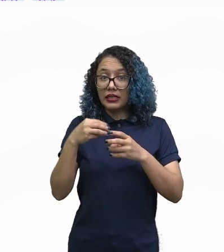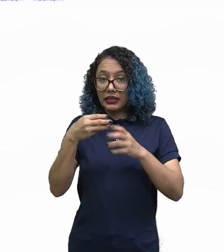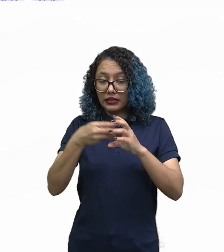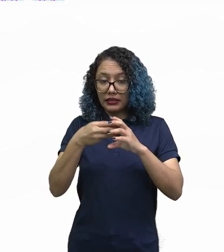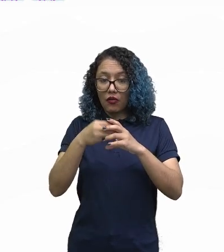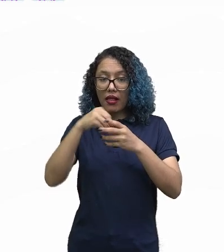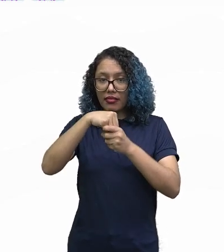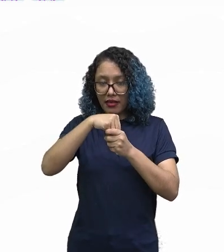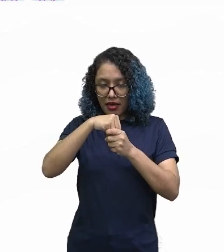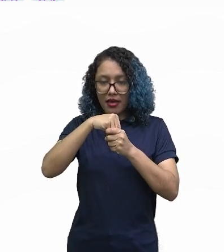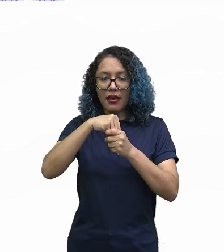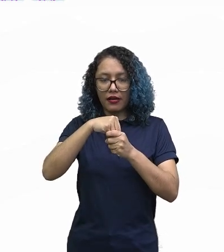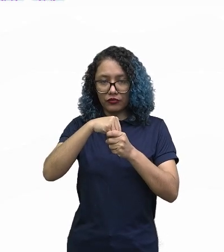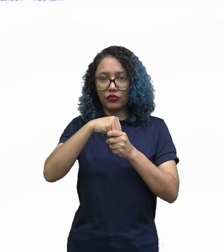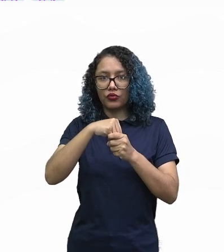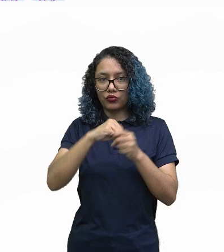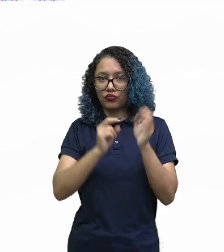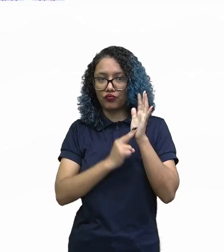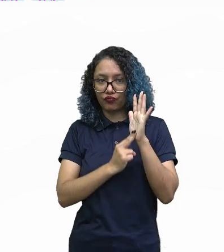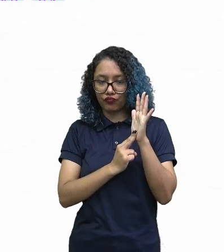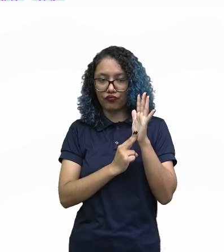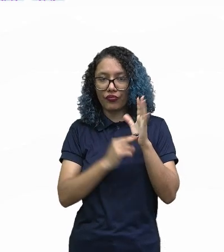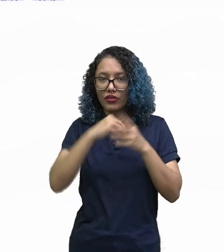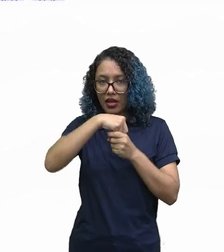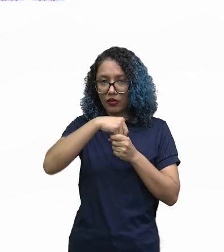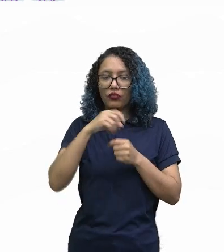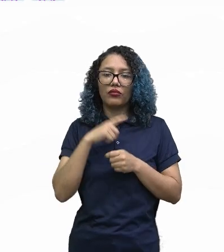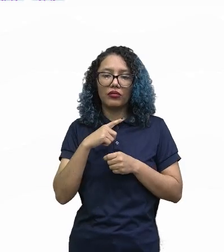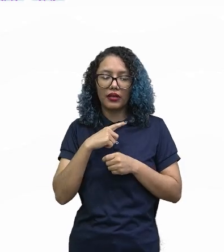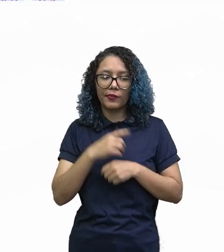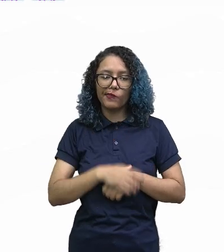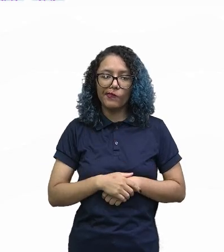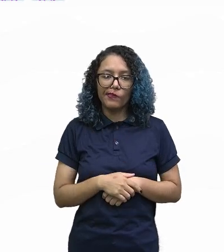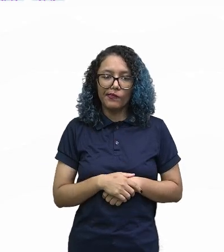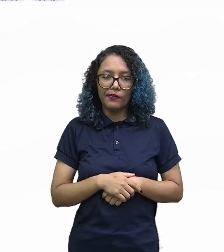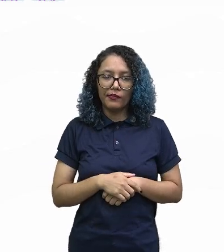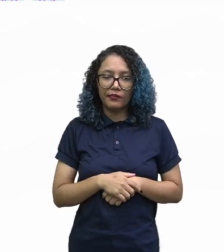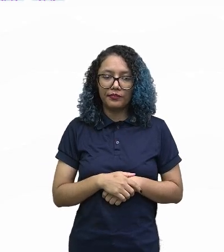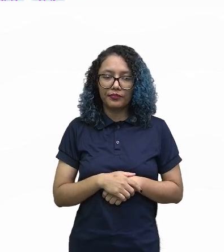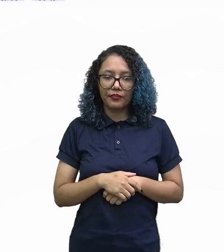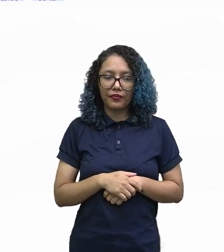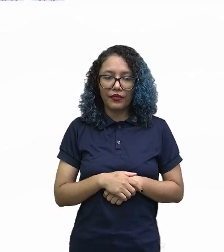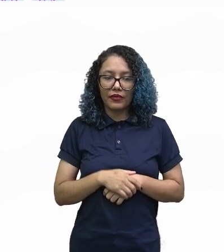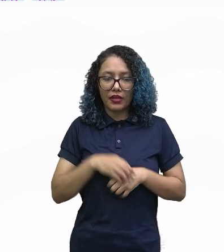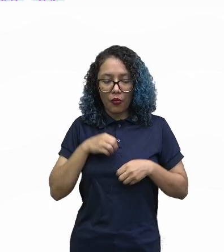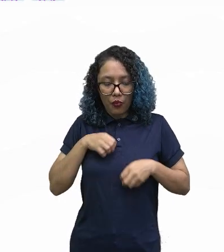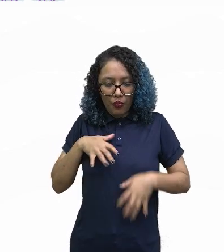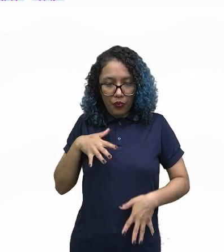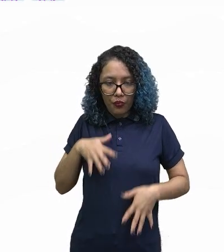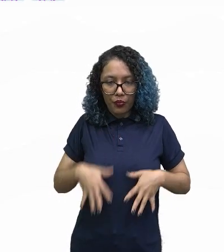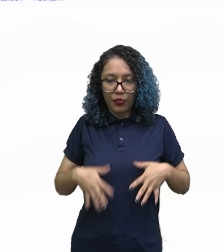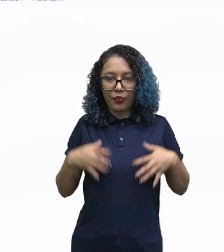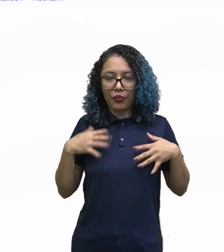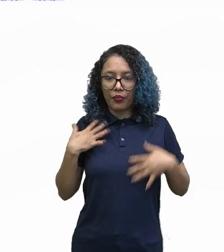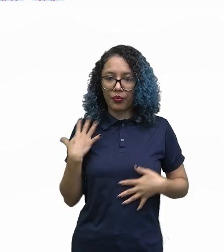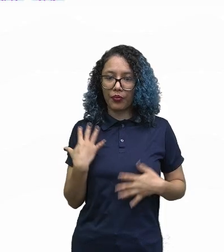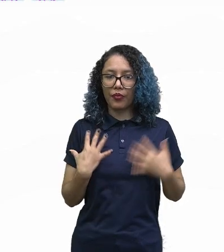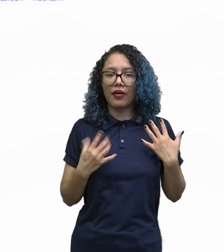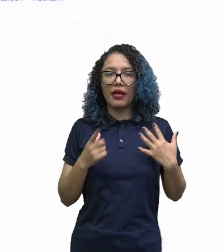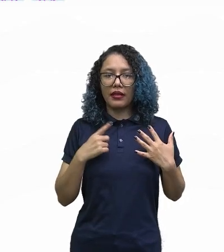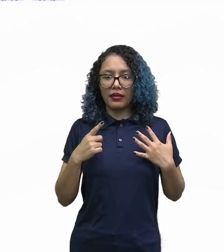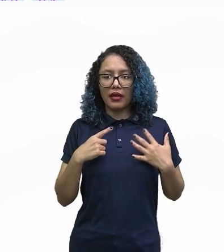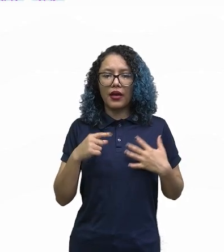aquelas estruturas dos neurônios, né? Então, nessas estruturas ali, ó, mais periféricas, tem essas dilatações, onde